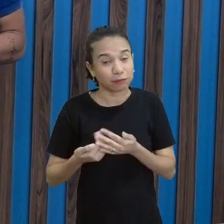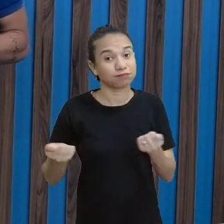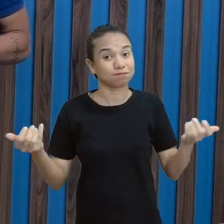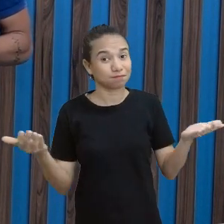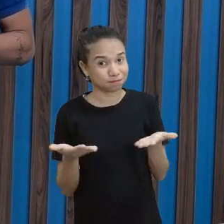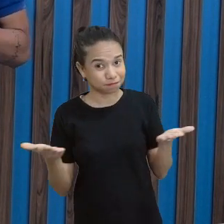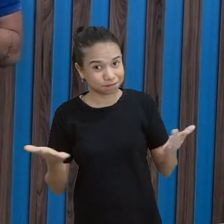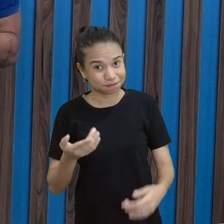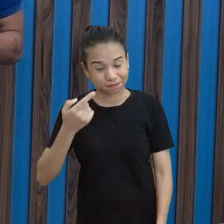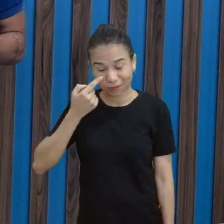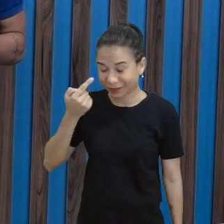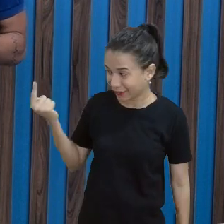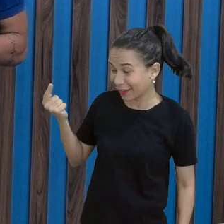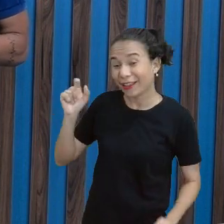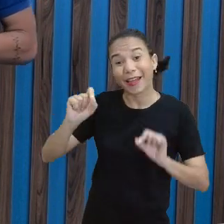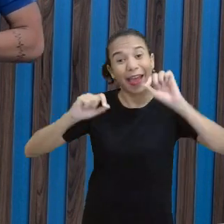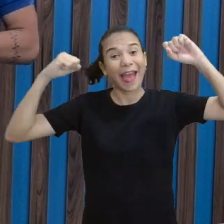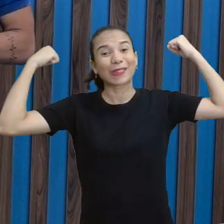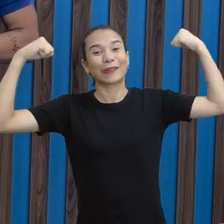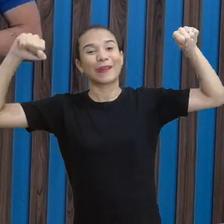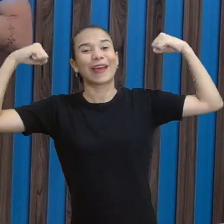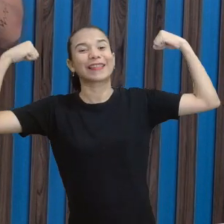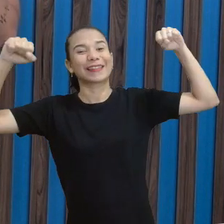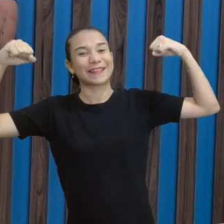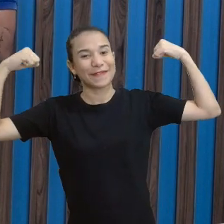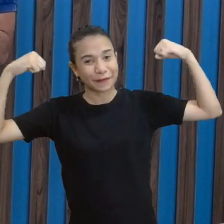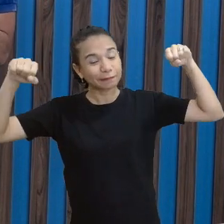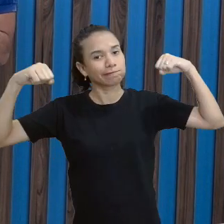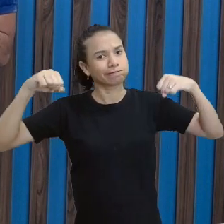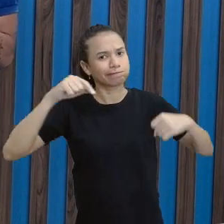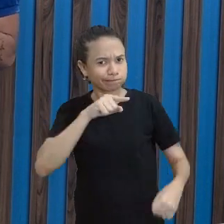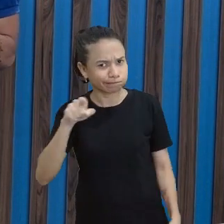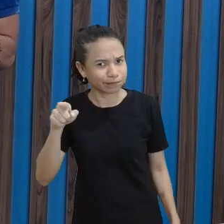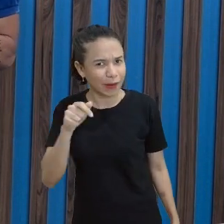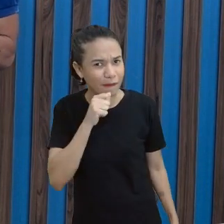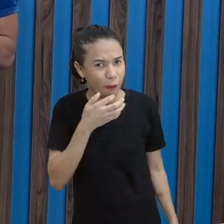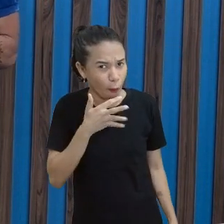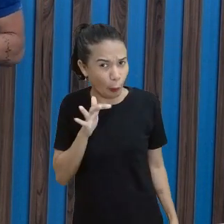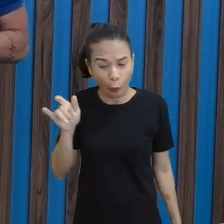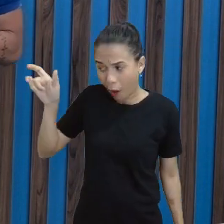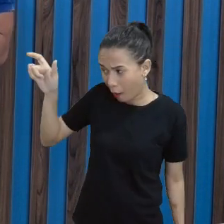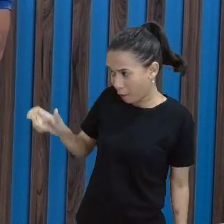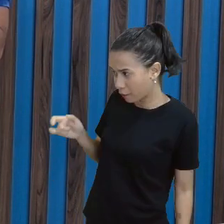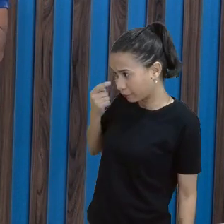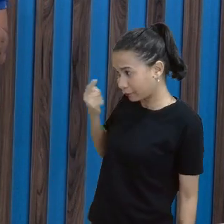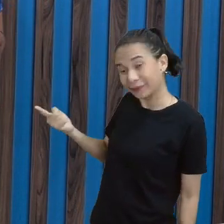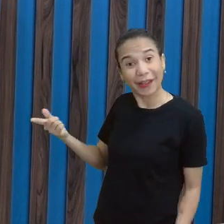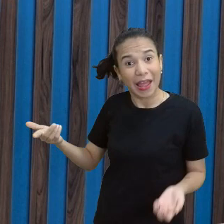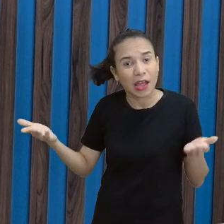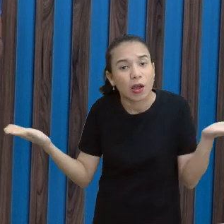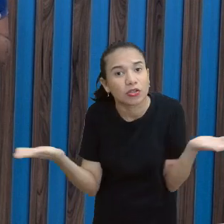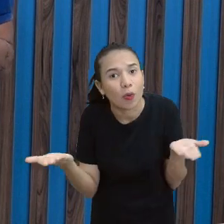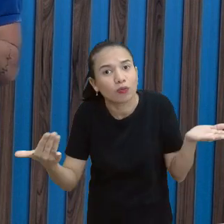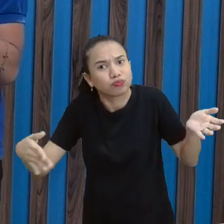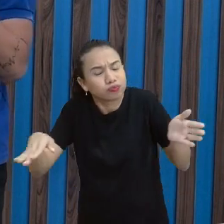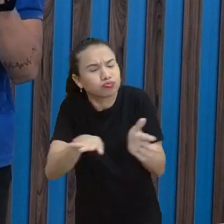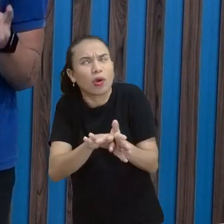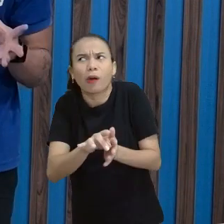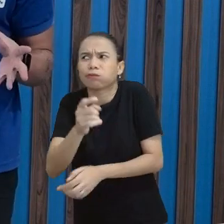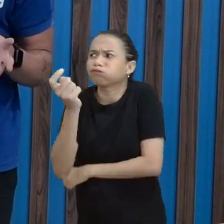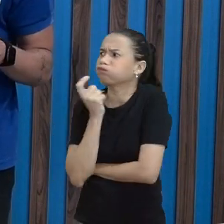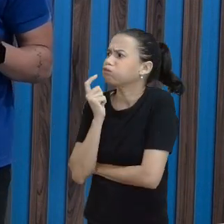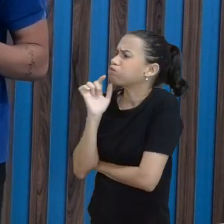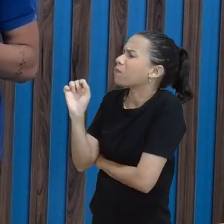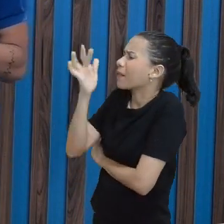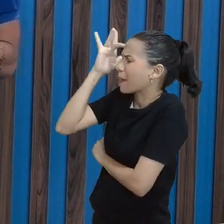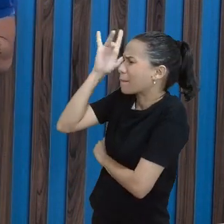e bem-vindas a mais uma aula de Educação Física. Se você ainda não me conhece, está chegando agora, se perguntando quem sou